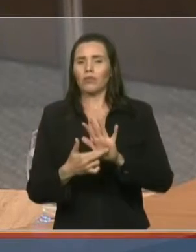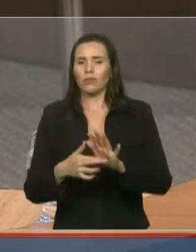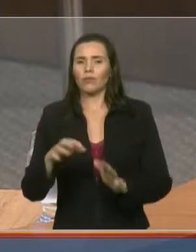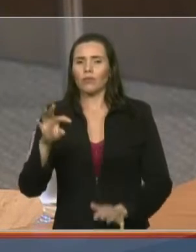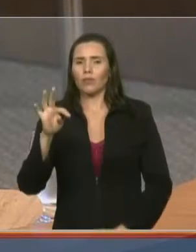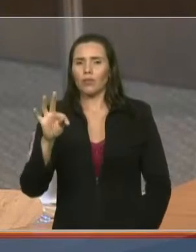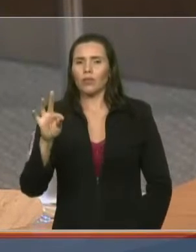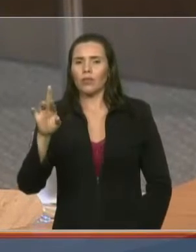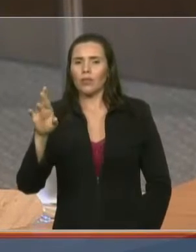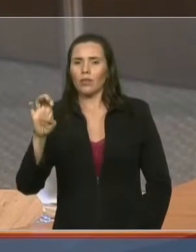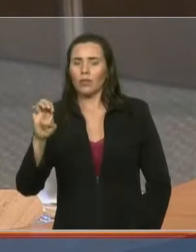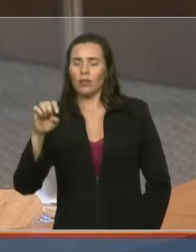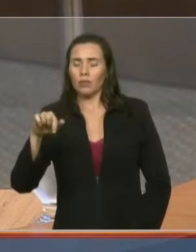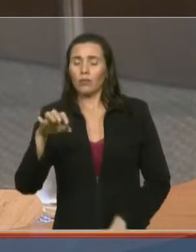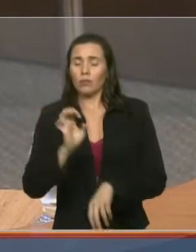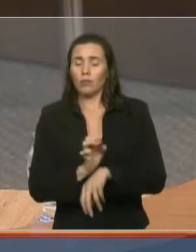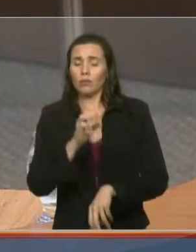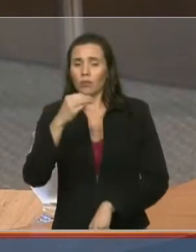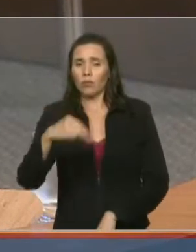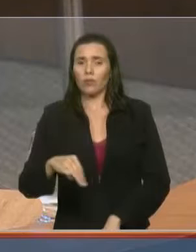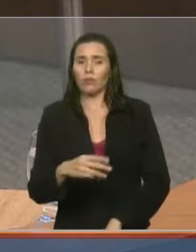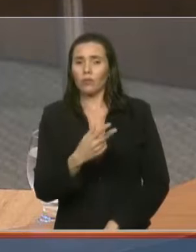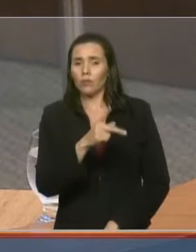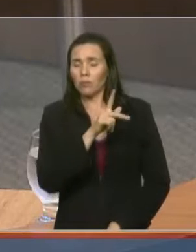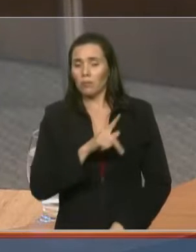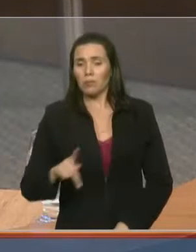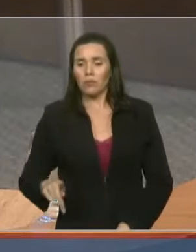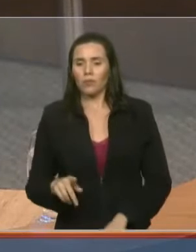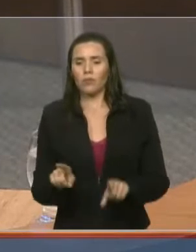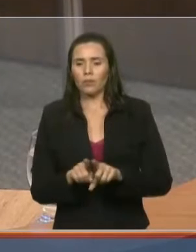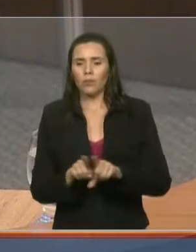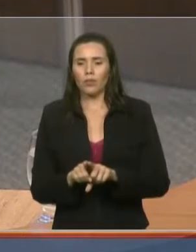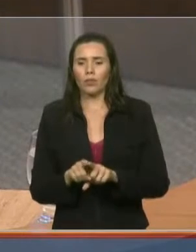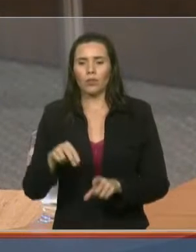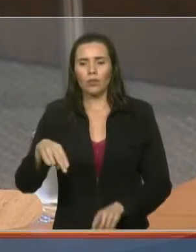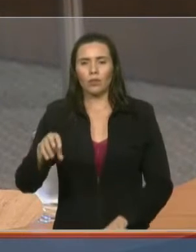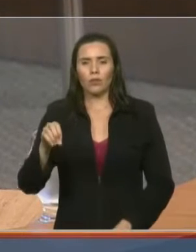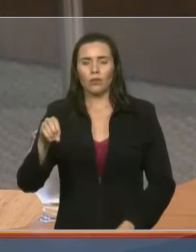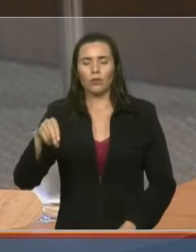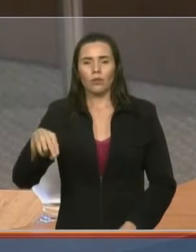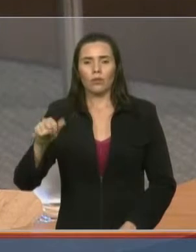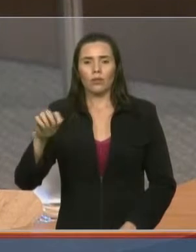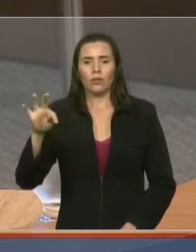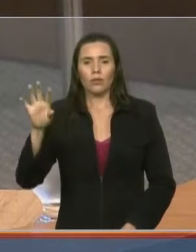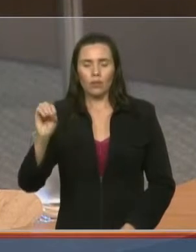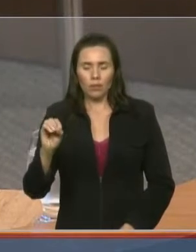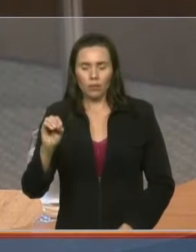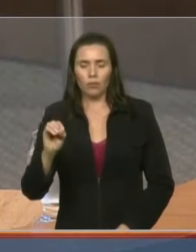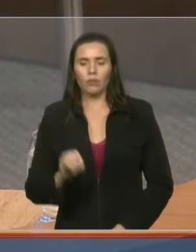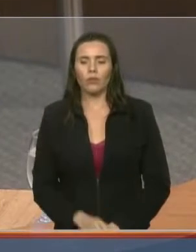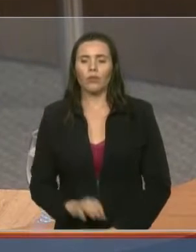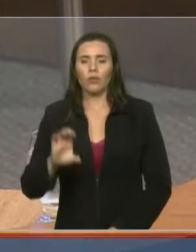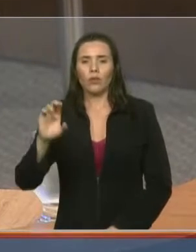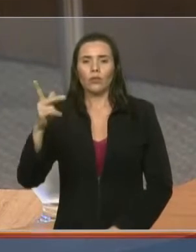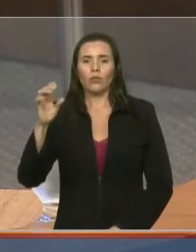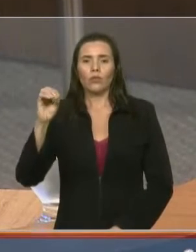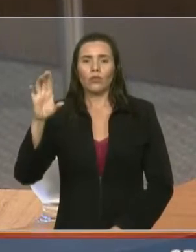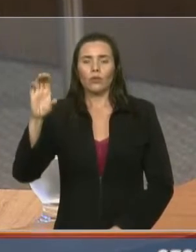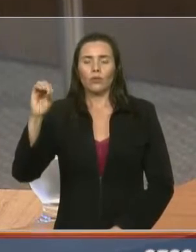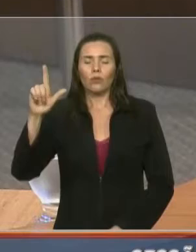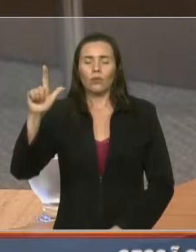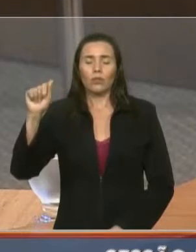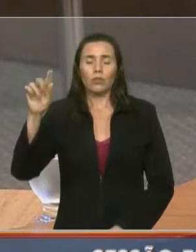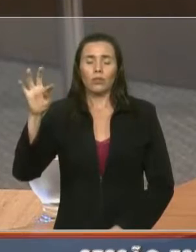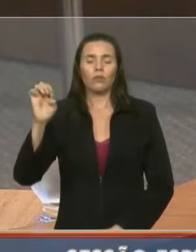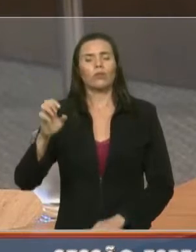Maranhão. E cumprimentar o senhor Nonato Chocolate, secretário municipal da CEMAPA, representando o prefeito